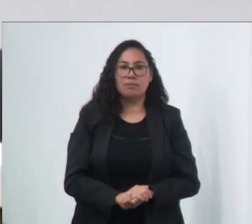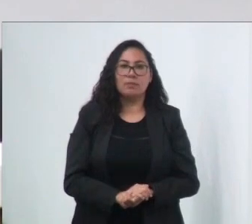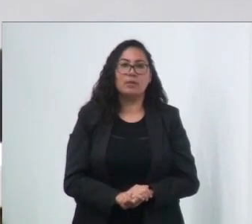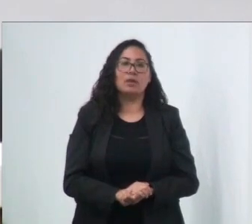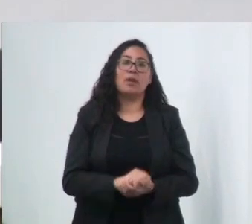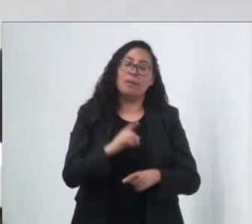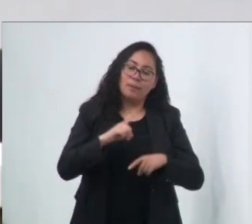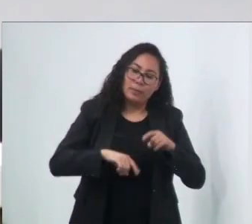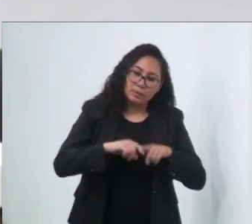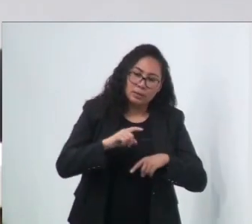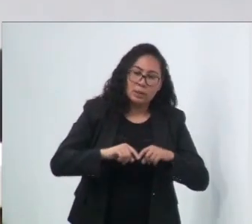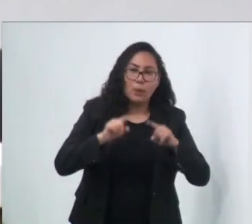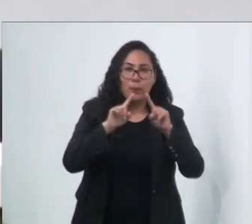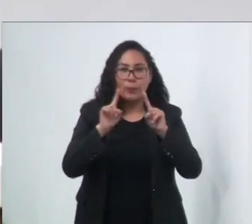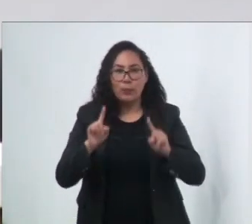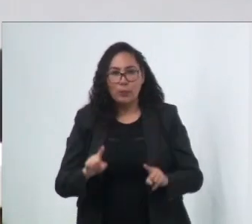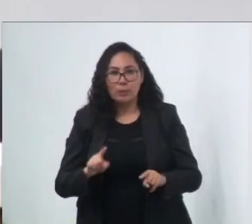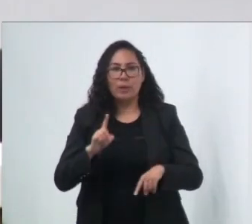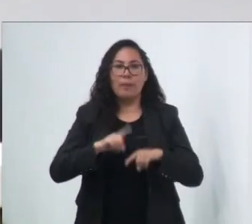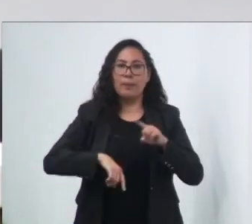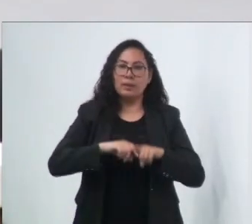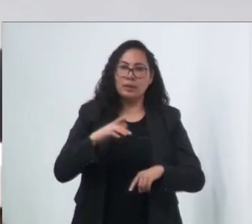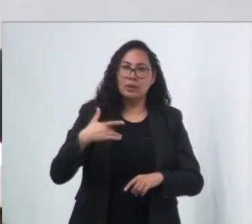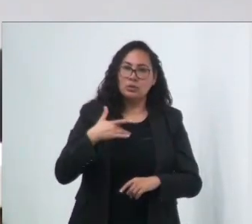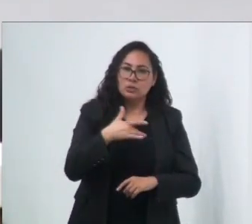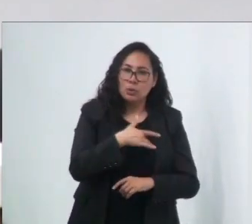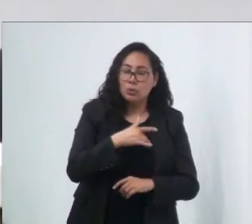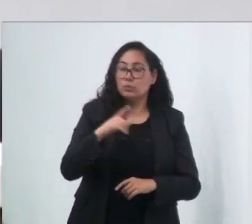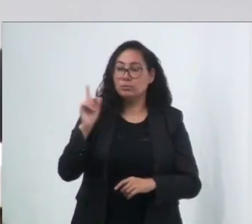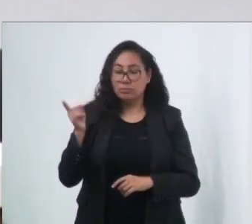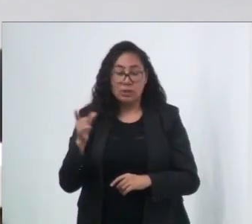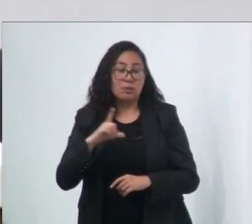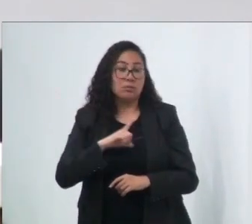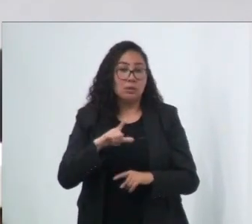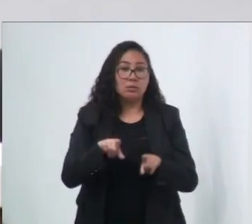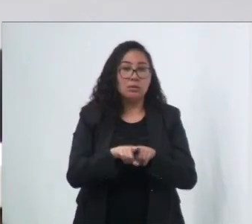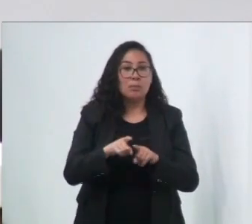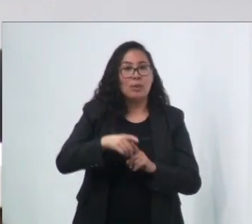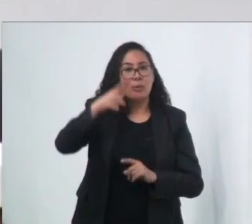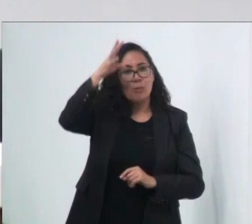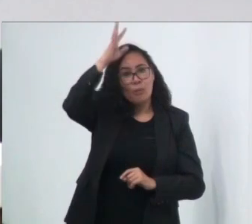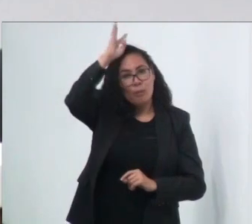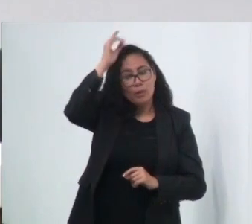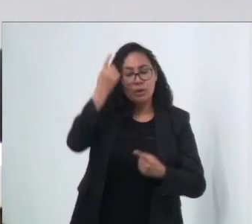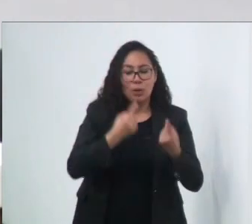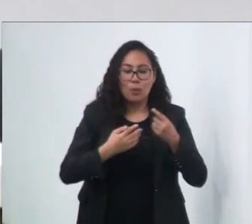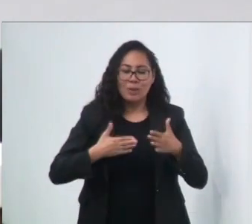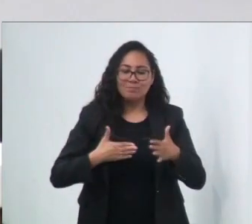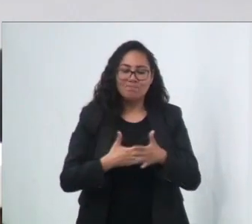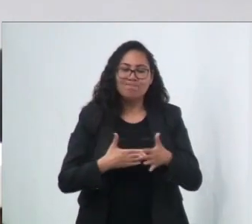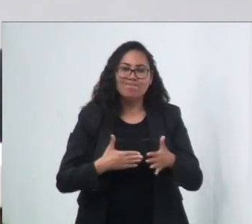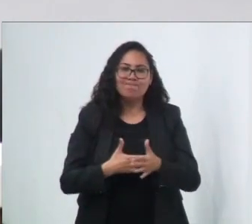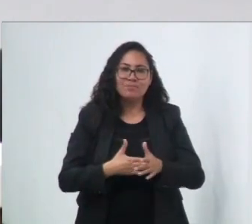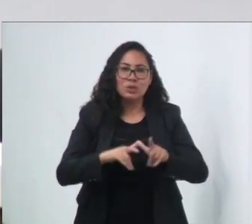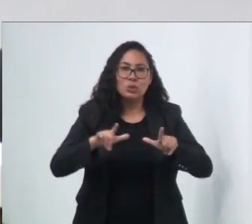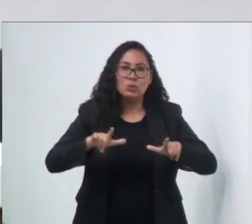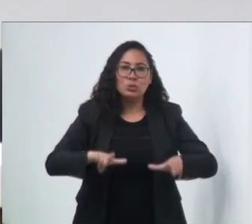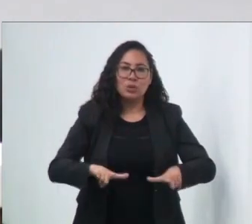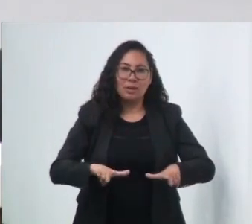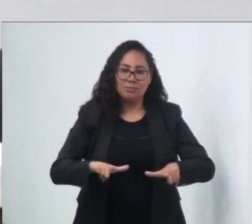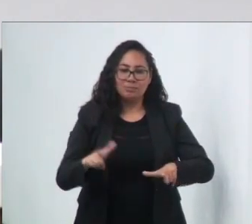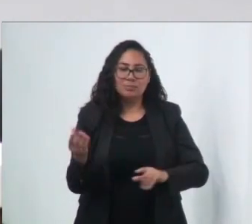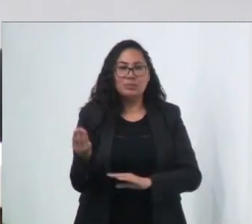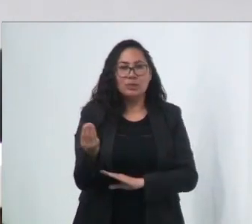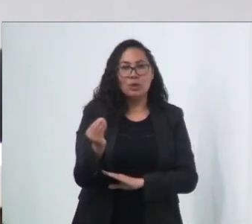Equipamento público, equipamento de saúde, a gente tem, os bombeiros também, limitação de espaço físico para